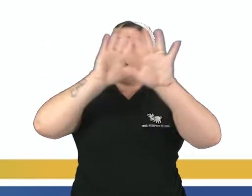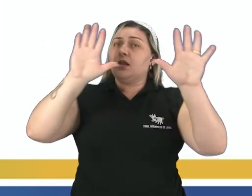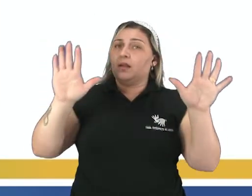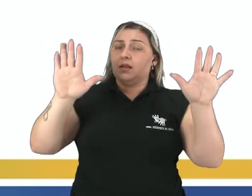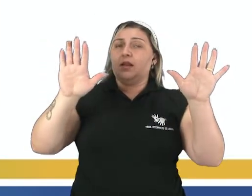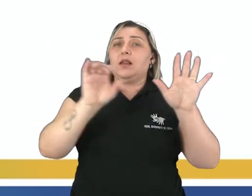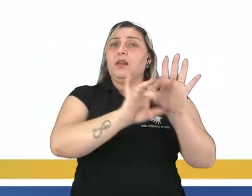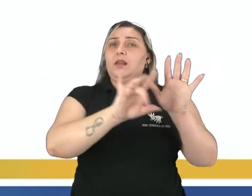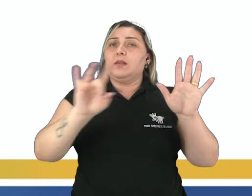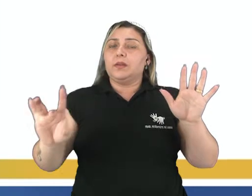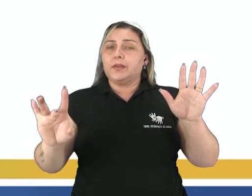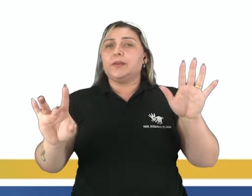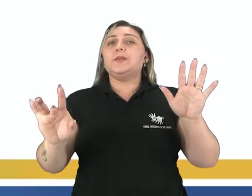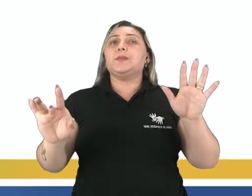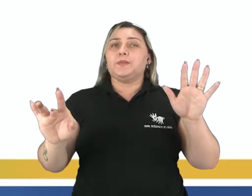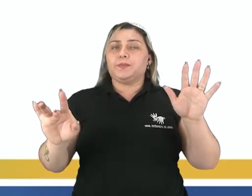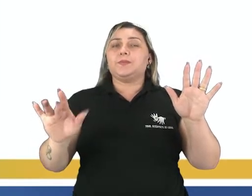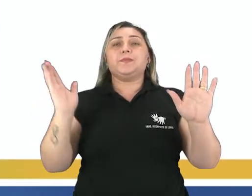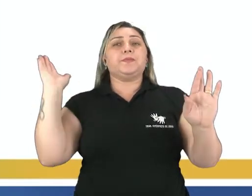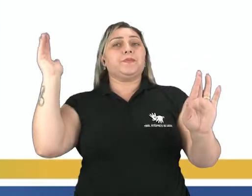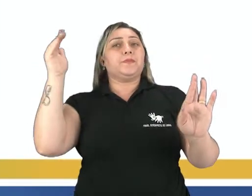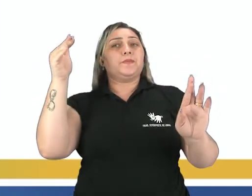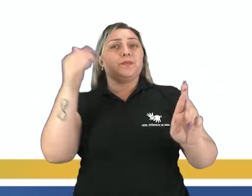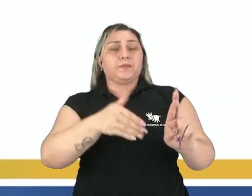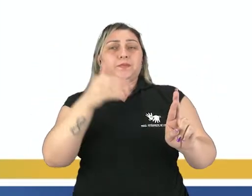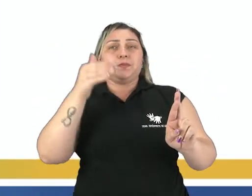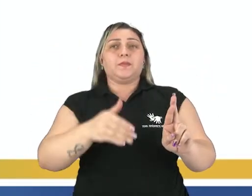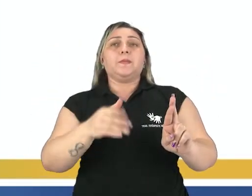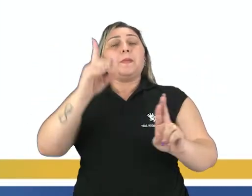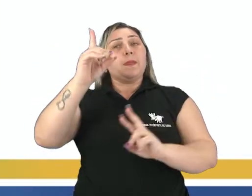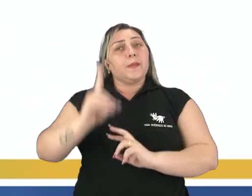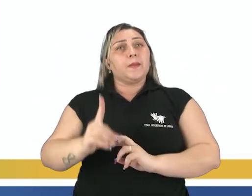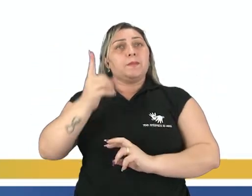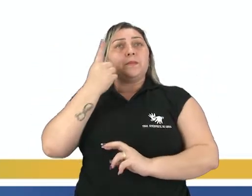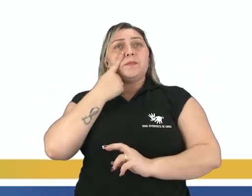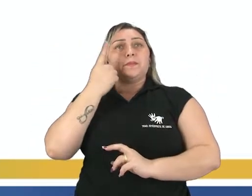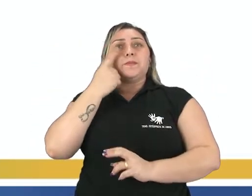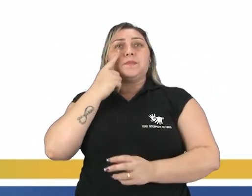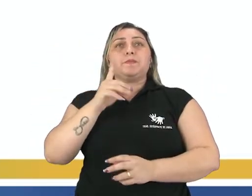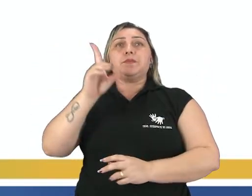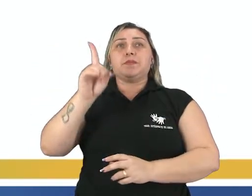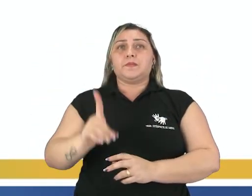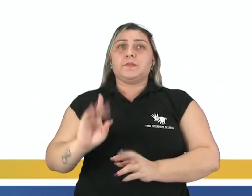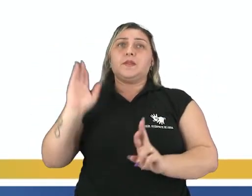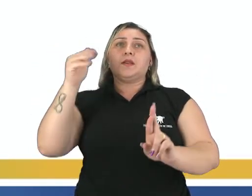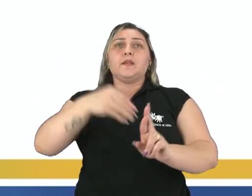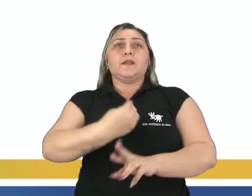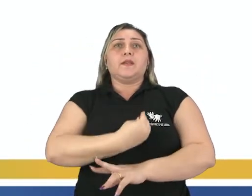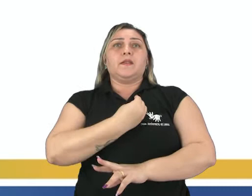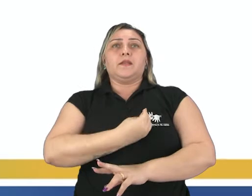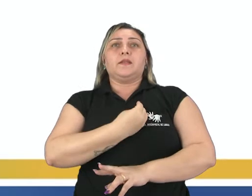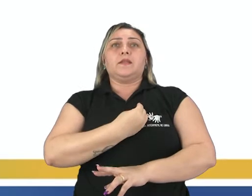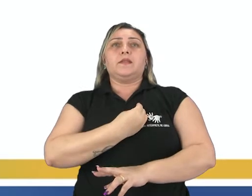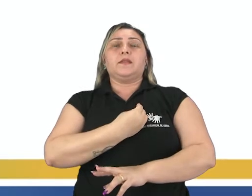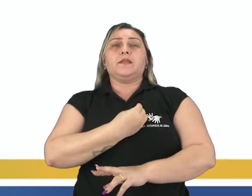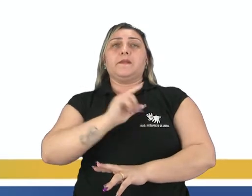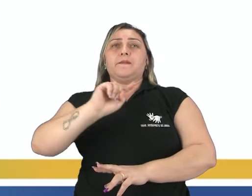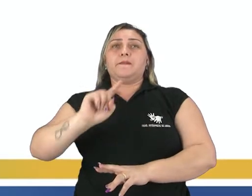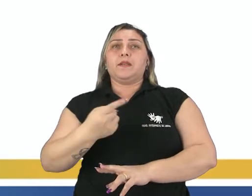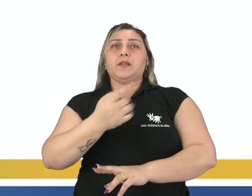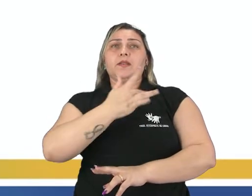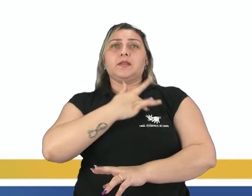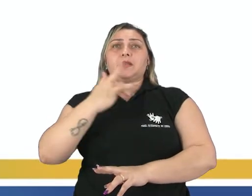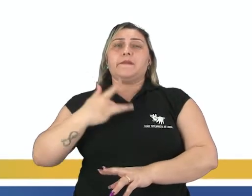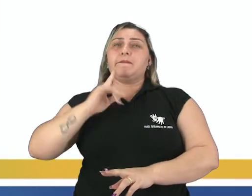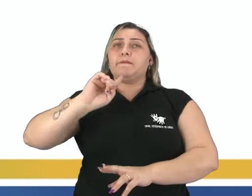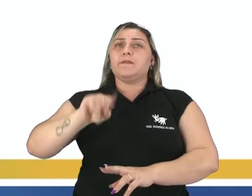clareza cada uma das áreas a que se referem os direitos mencionados. Olhem só, direitos referentes à vida, vírgula,